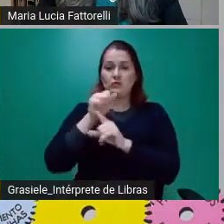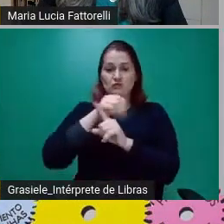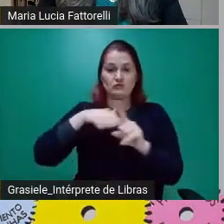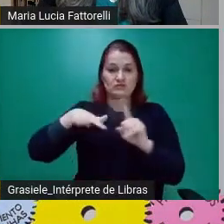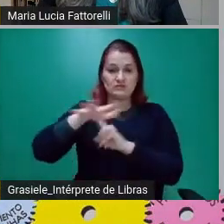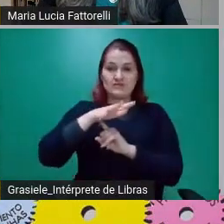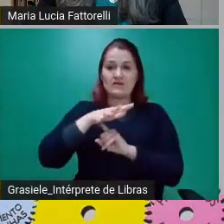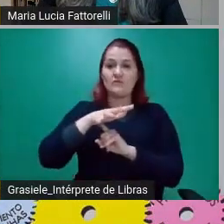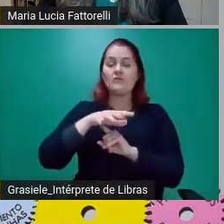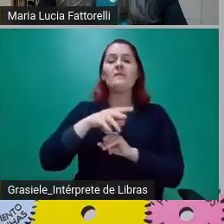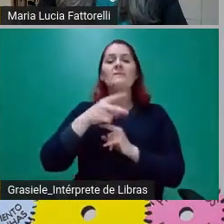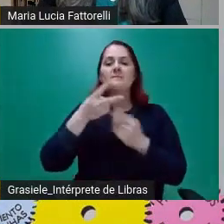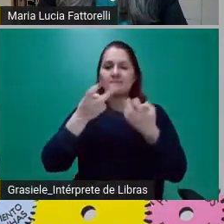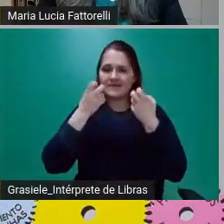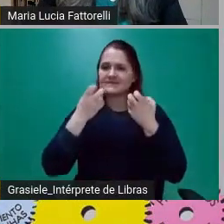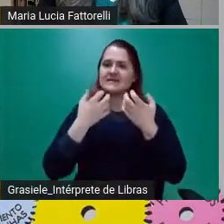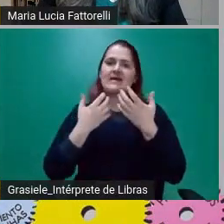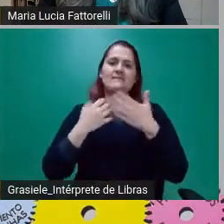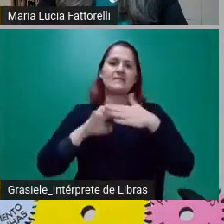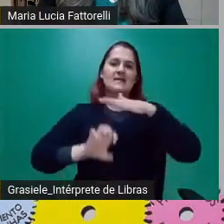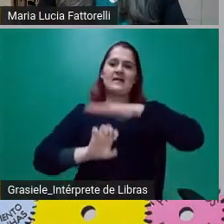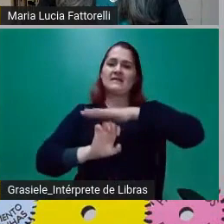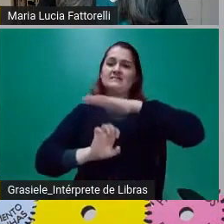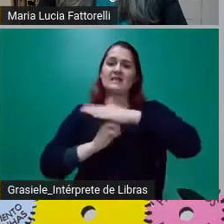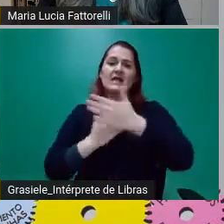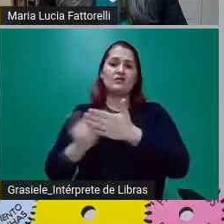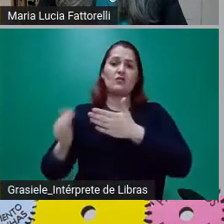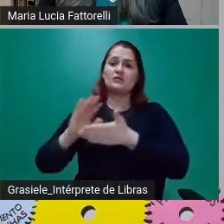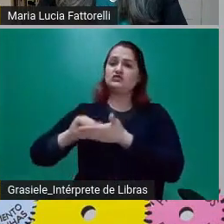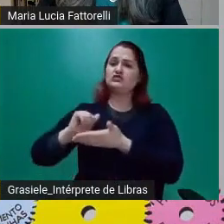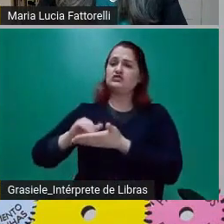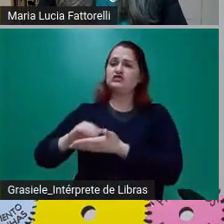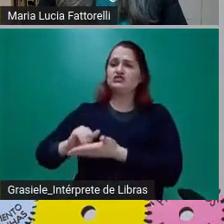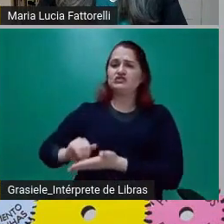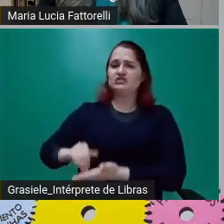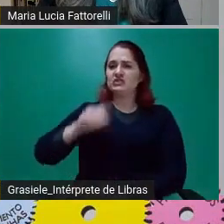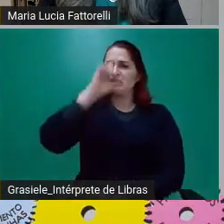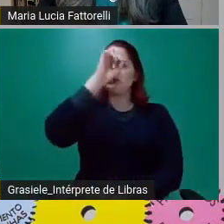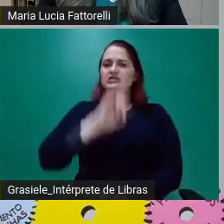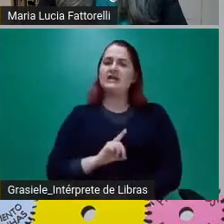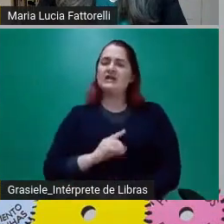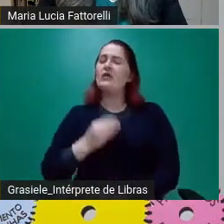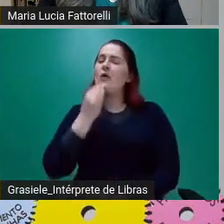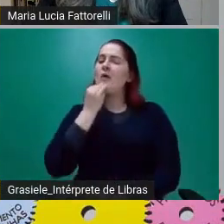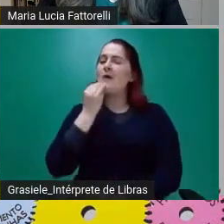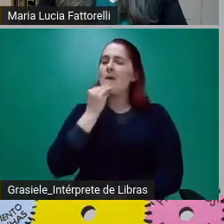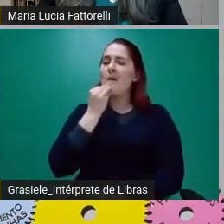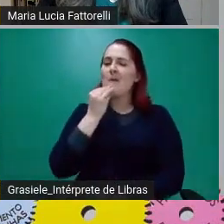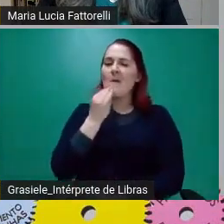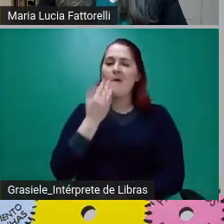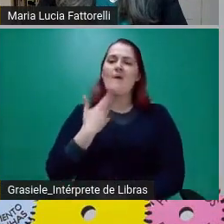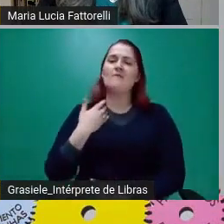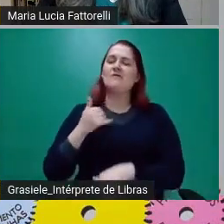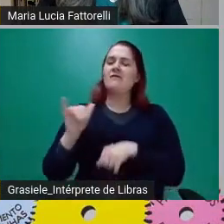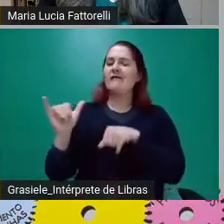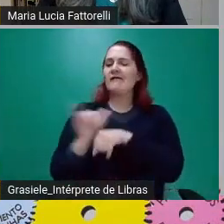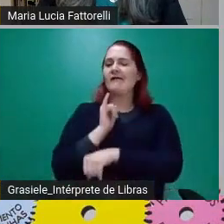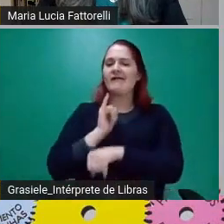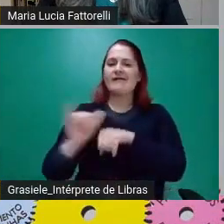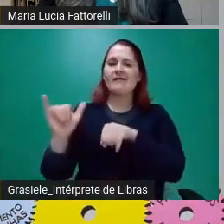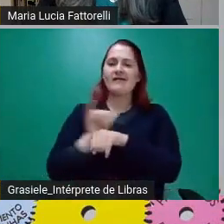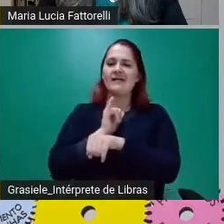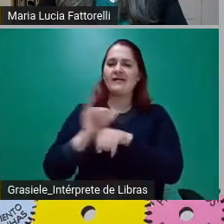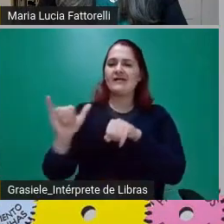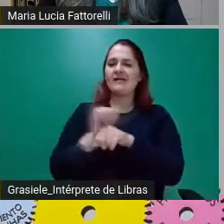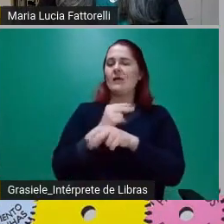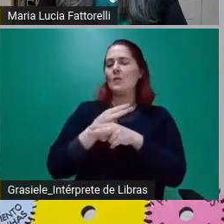teve continuidade, né? Com nova roupagem, evidentemente, com novas formas de privatização, como a criação